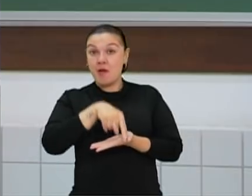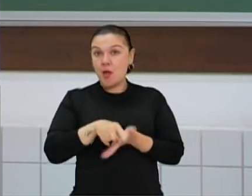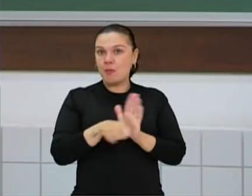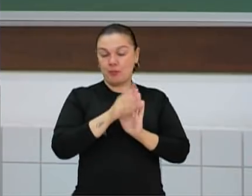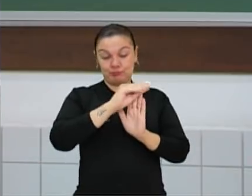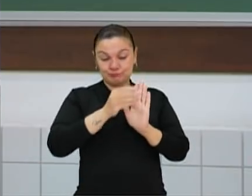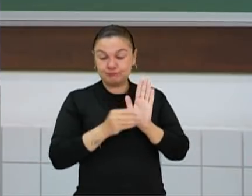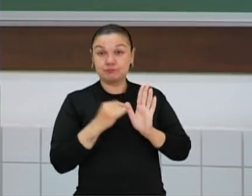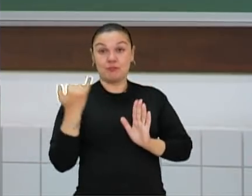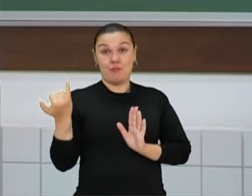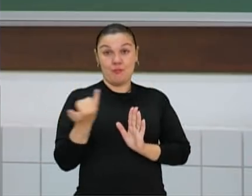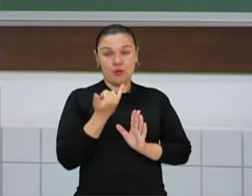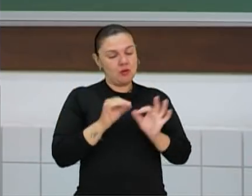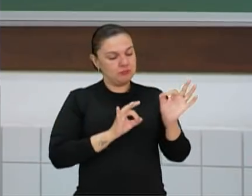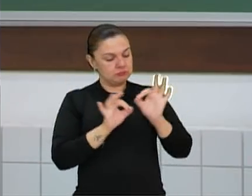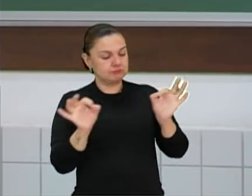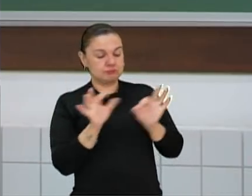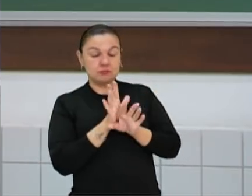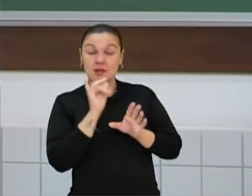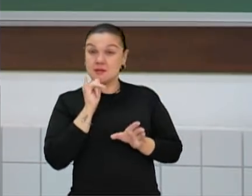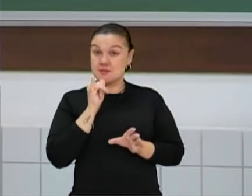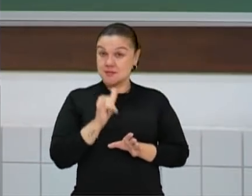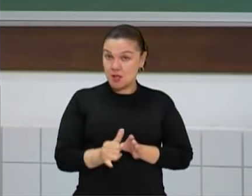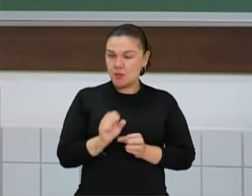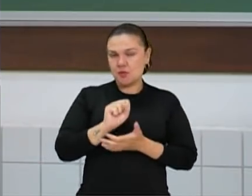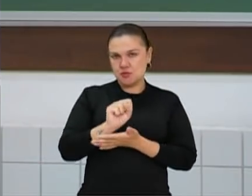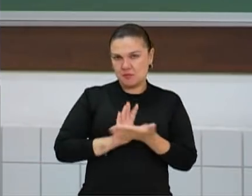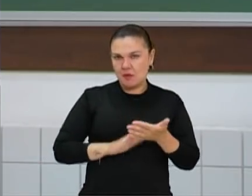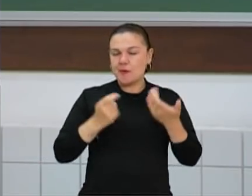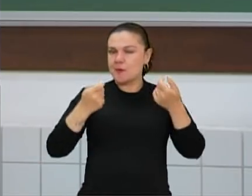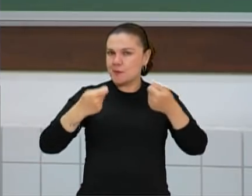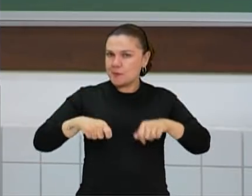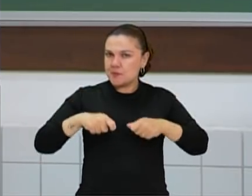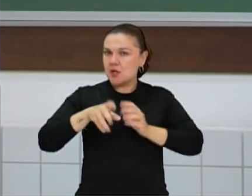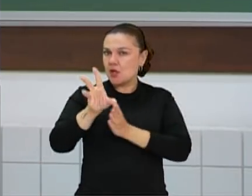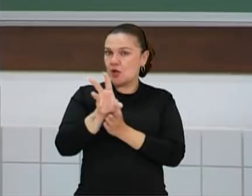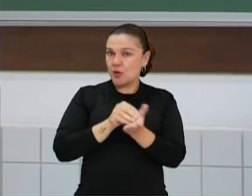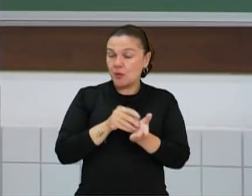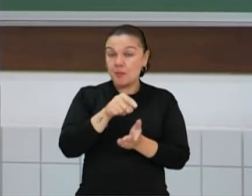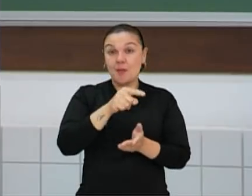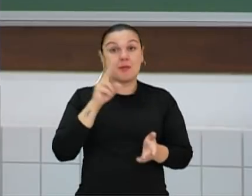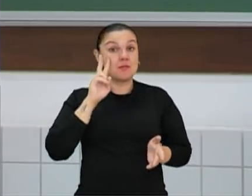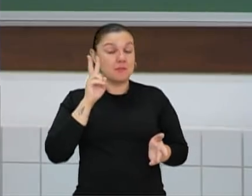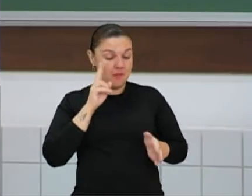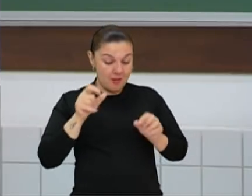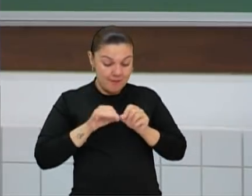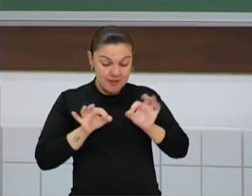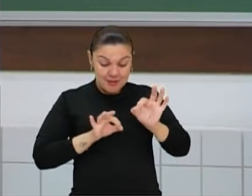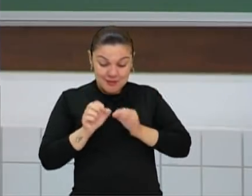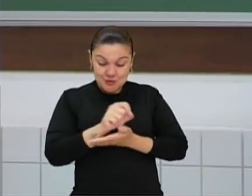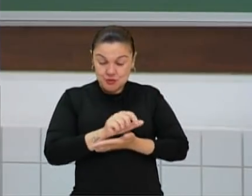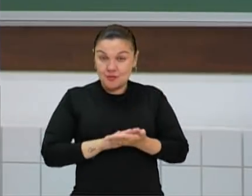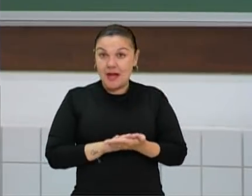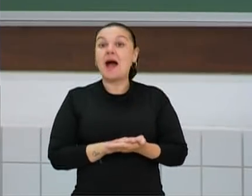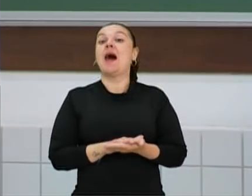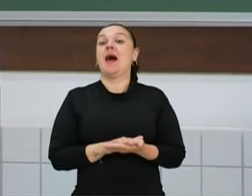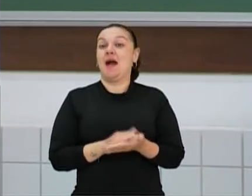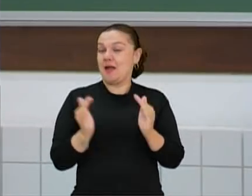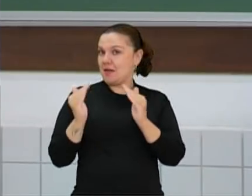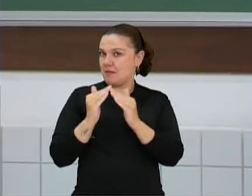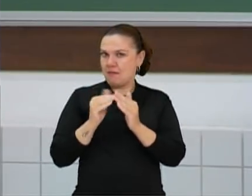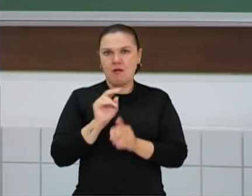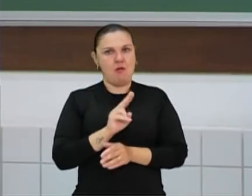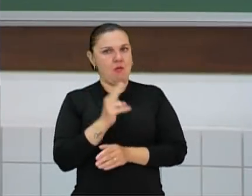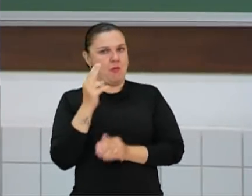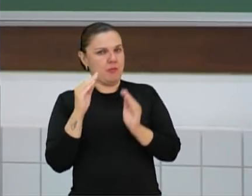conceito importante, ou é a resolução de um exemplo, ou de um exercício, que é importante aquilo que eu falei, quando você estiver lá fazendo suas atividades, tanto em